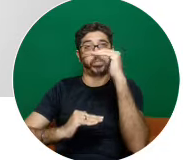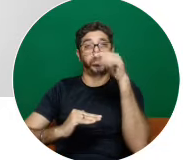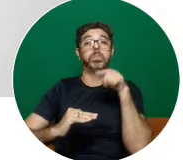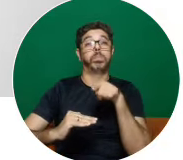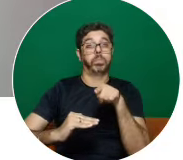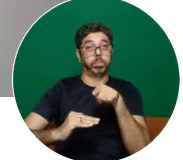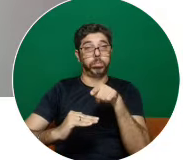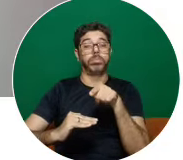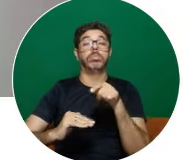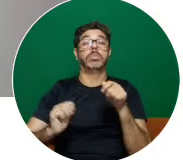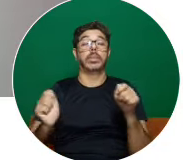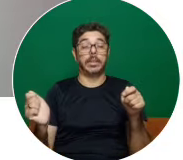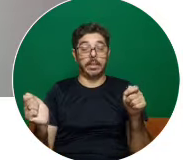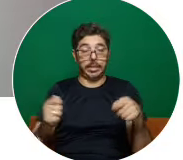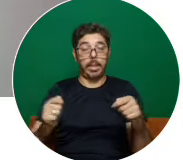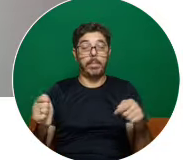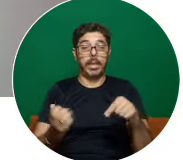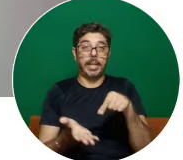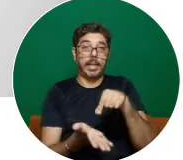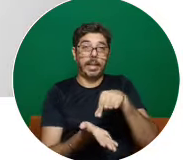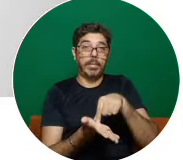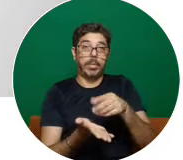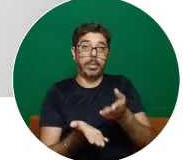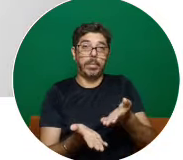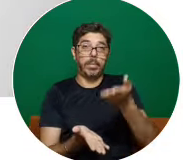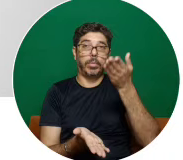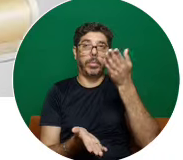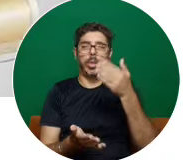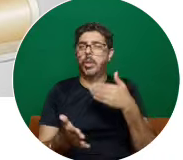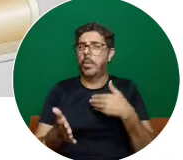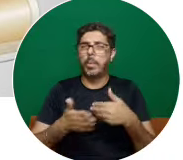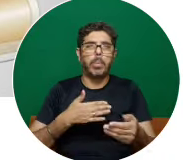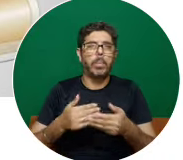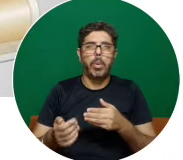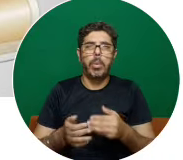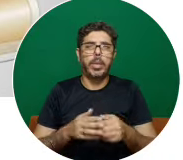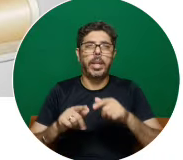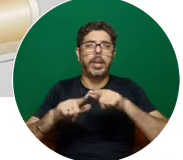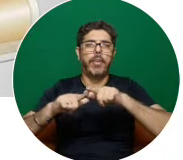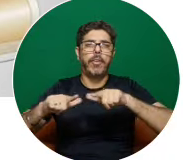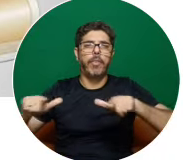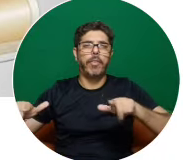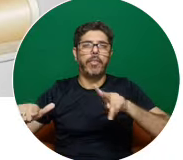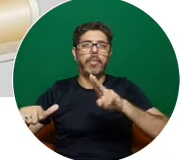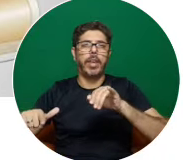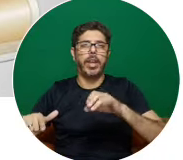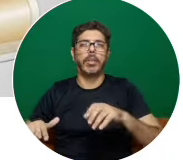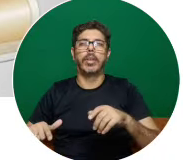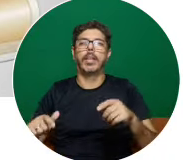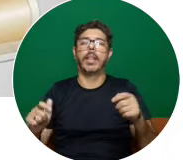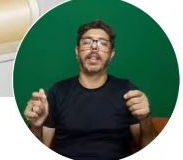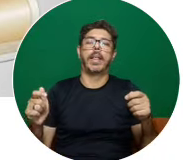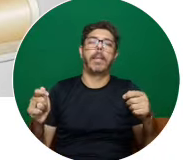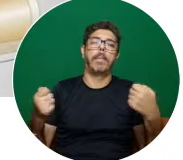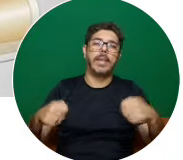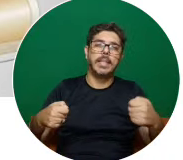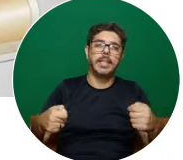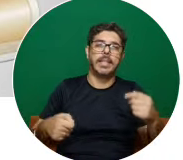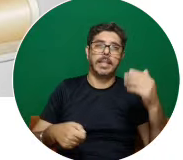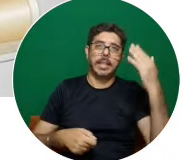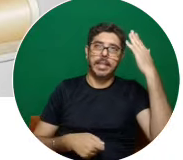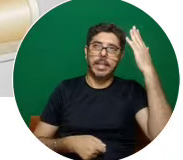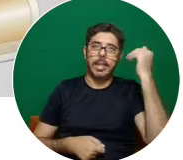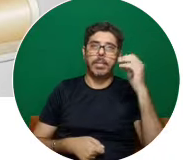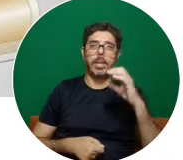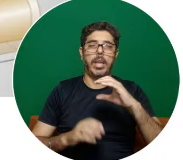presente ali. Para qualquer capacitor no vácuo, a capacitância vai depender apenas das formas, dimensões e separação dos